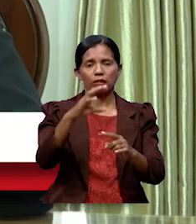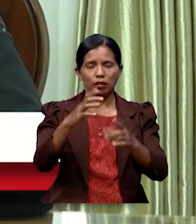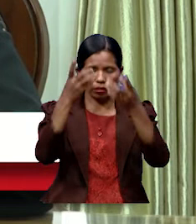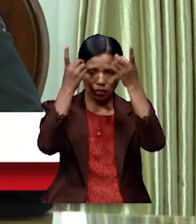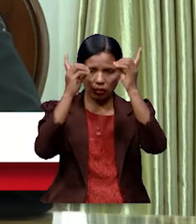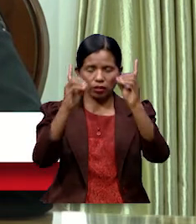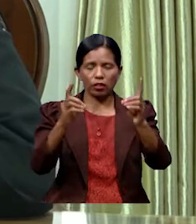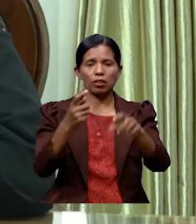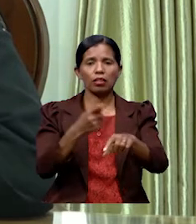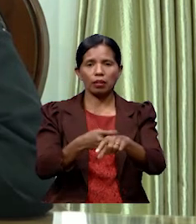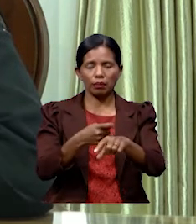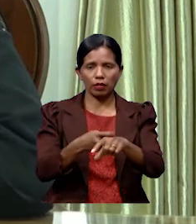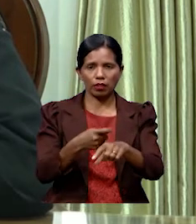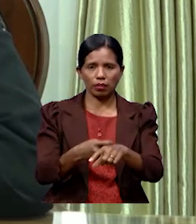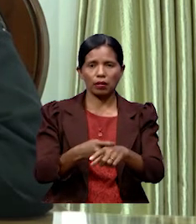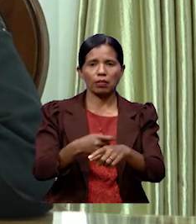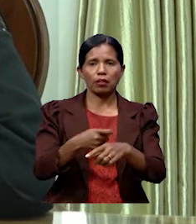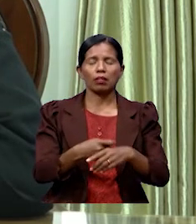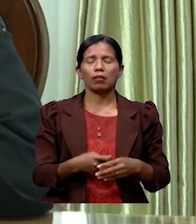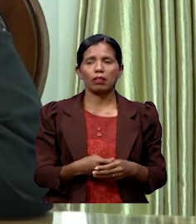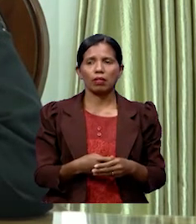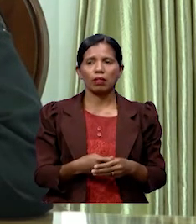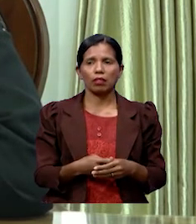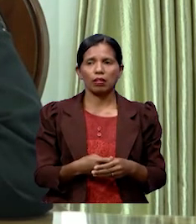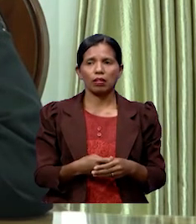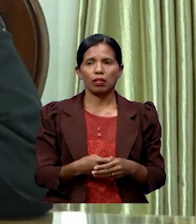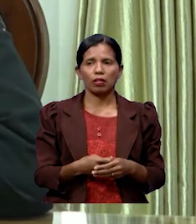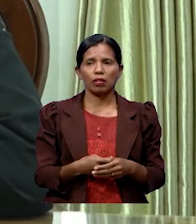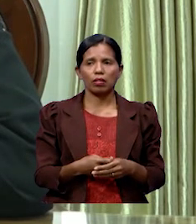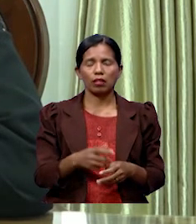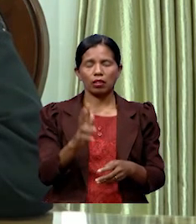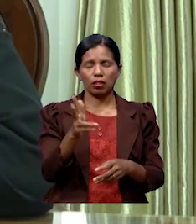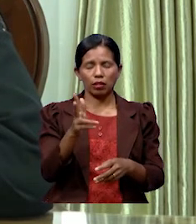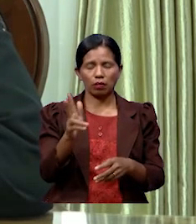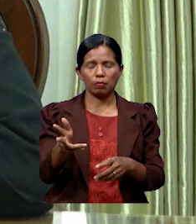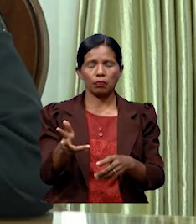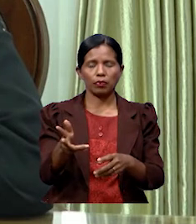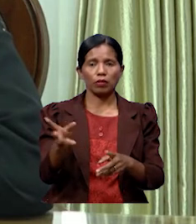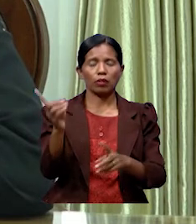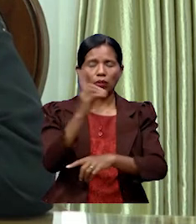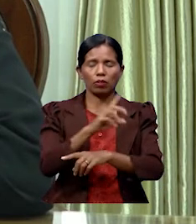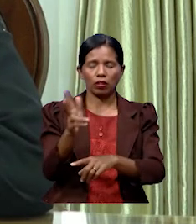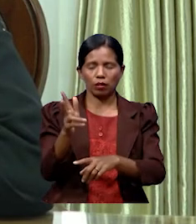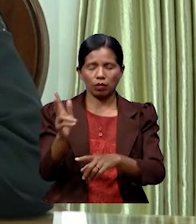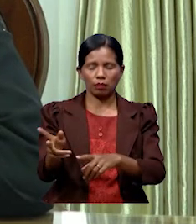ia período de nome que mais ou menos quase 30 dias até tamba eleição e nome que marca uma